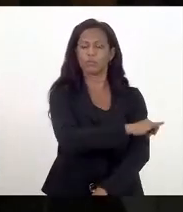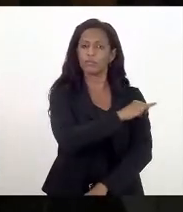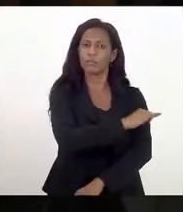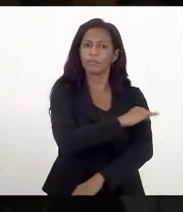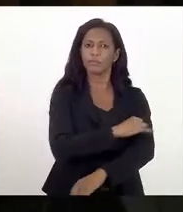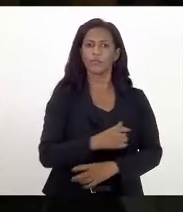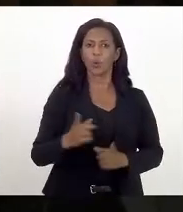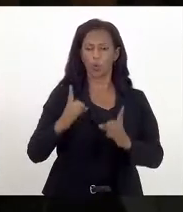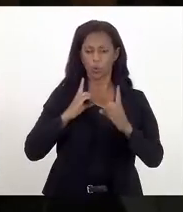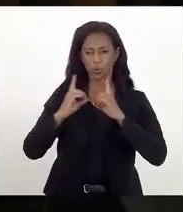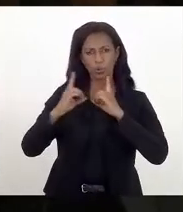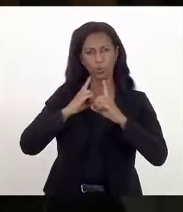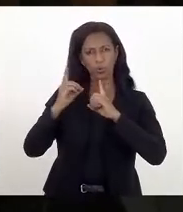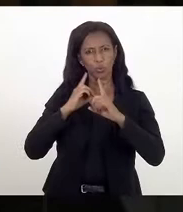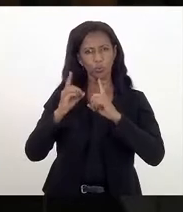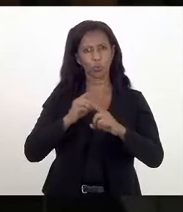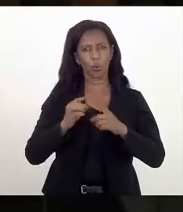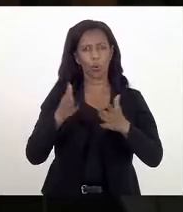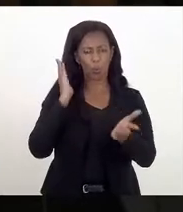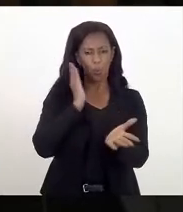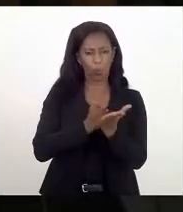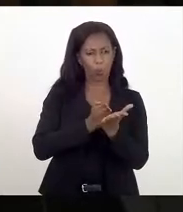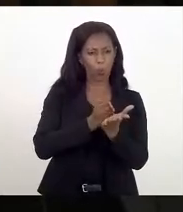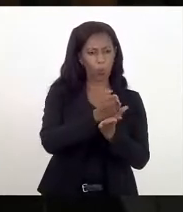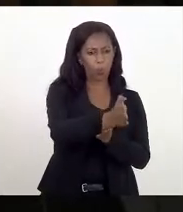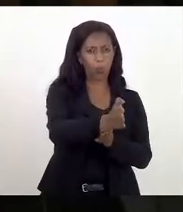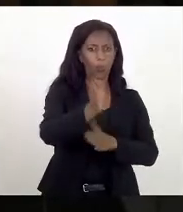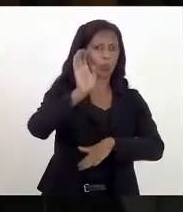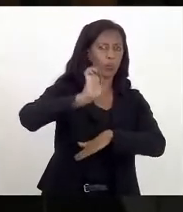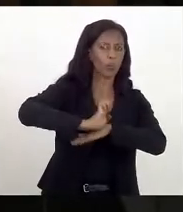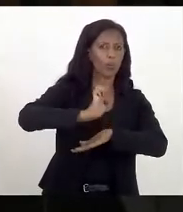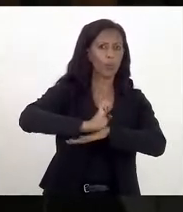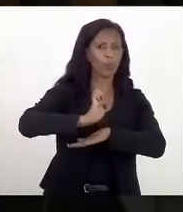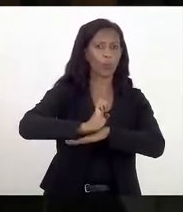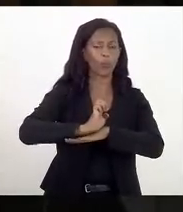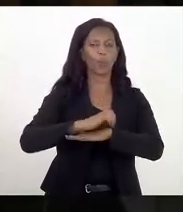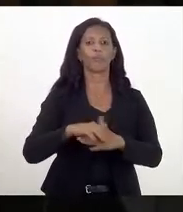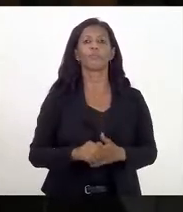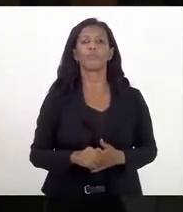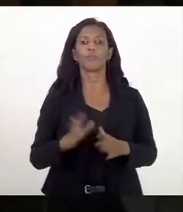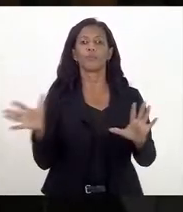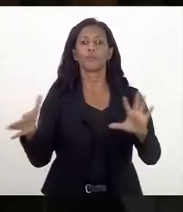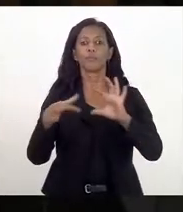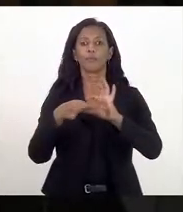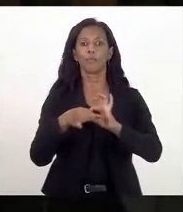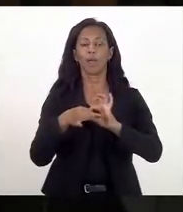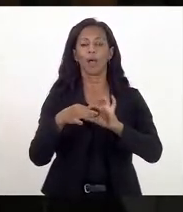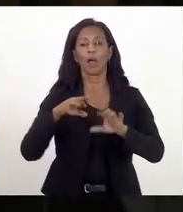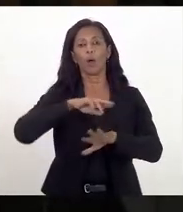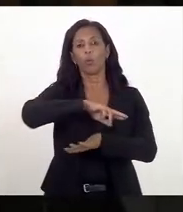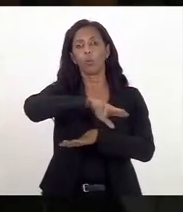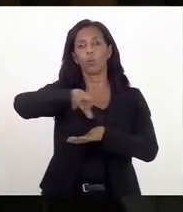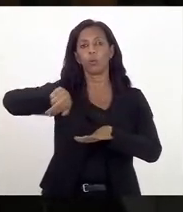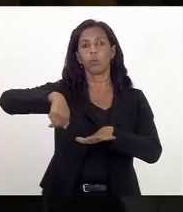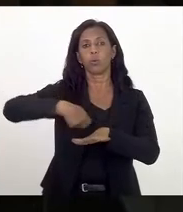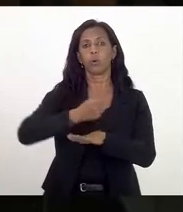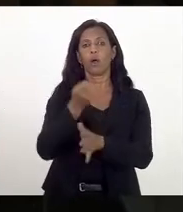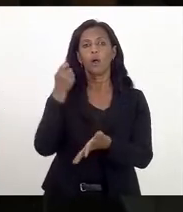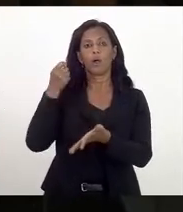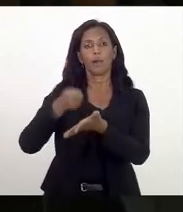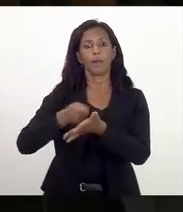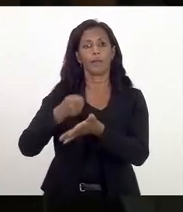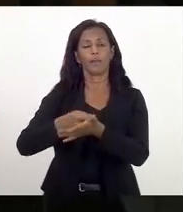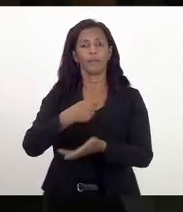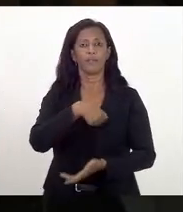discutindo os rumos do nosso Estado face à adesão a um novo ciclo do regime de recuperação